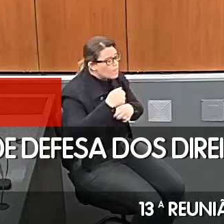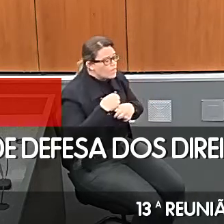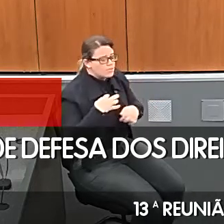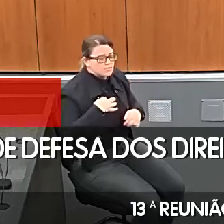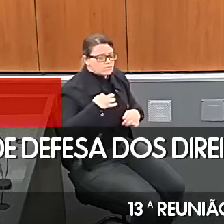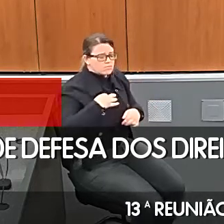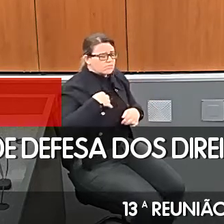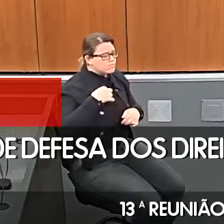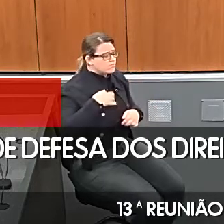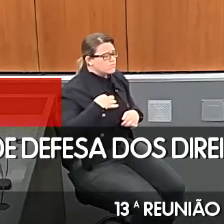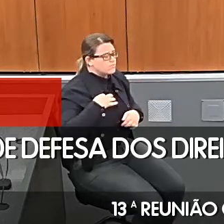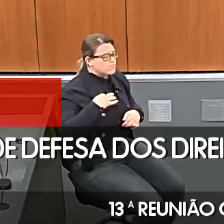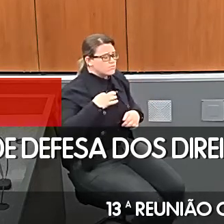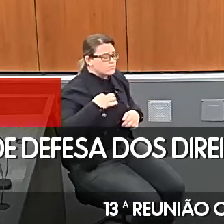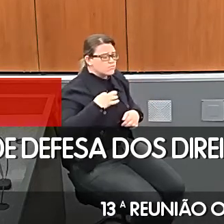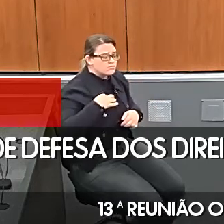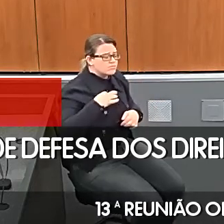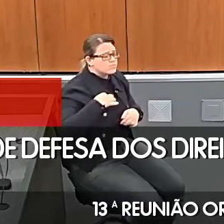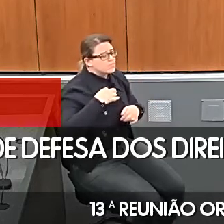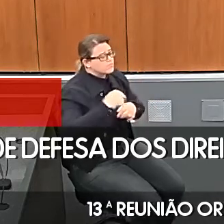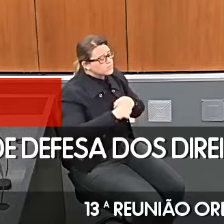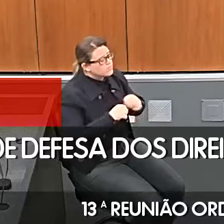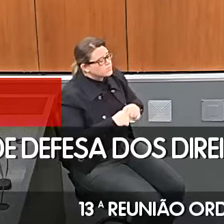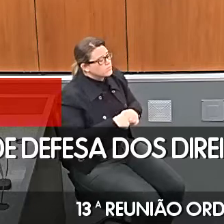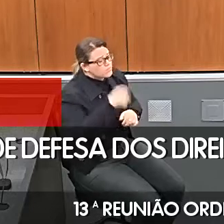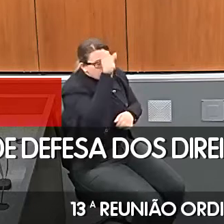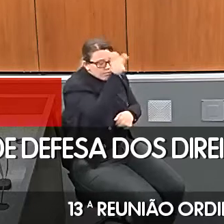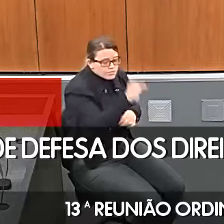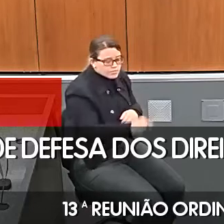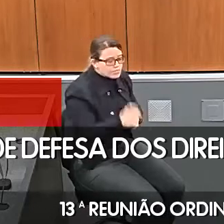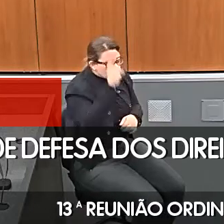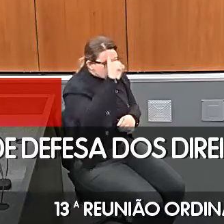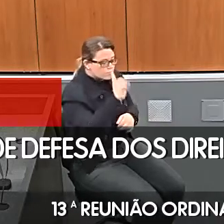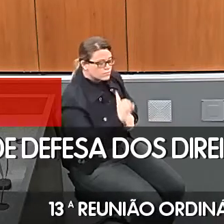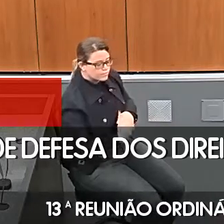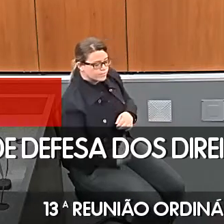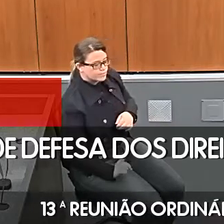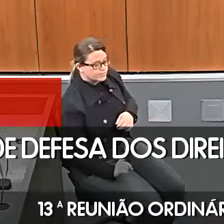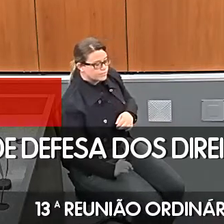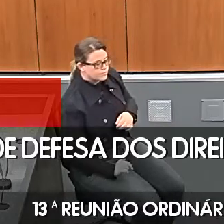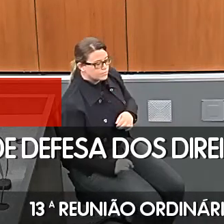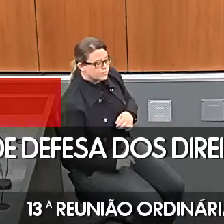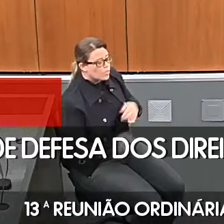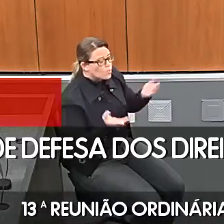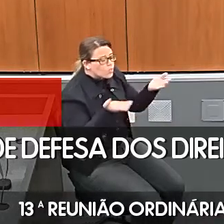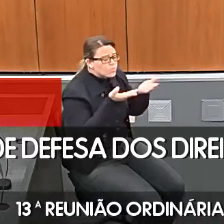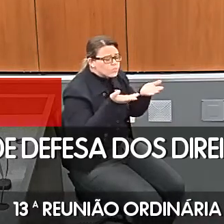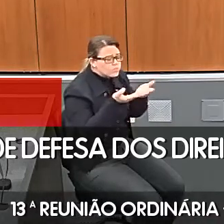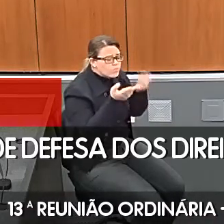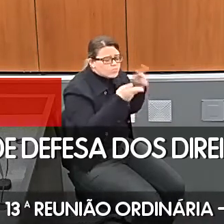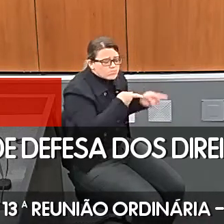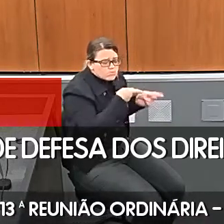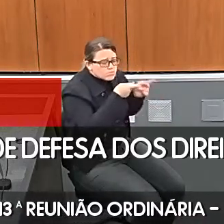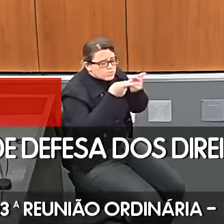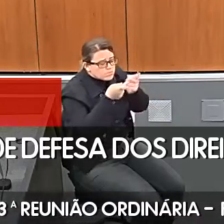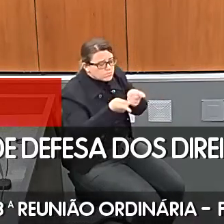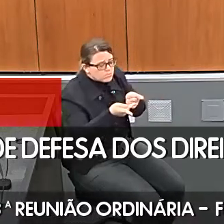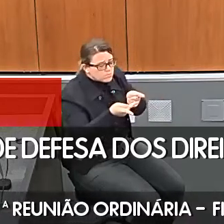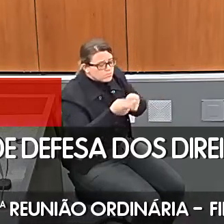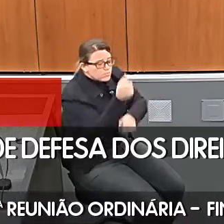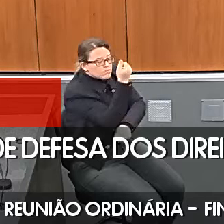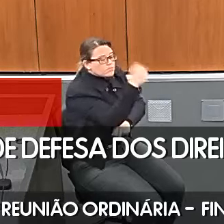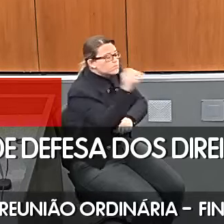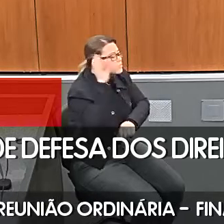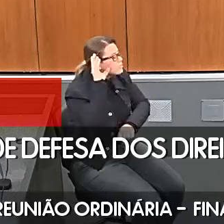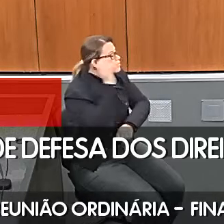para discutir as questões ligadas à pessoa com deficiência. E esse trabalho aqui hoje, de convidar aqui a Associação de Pais e